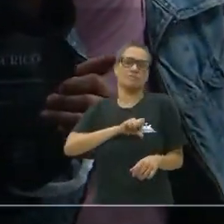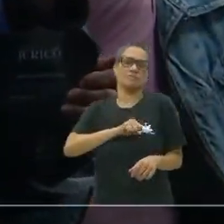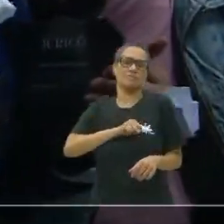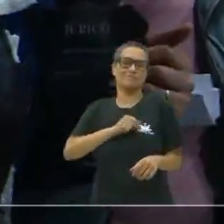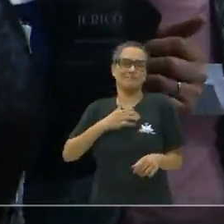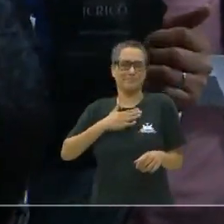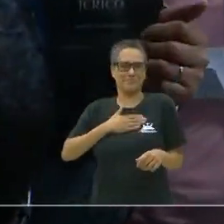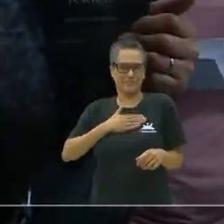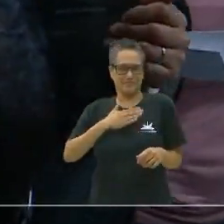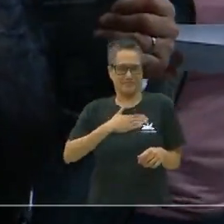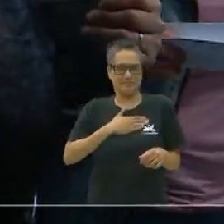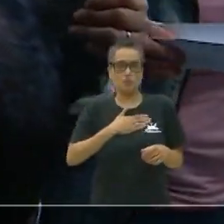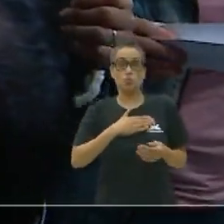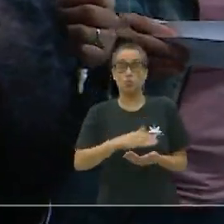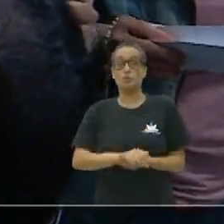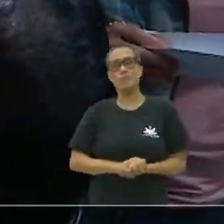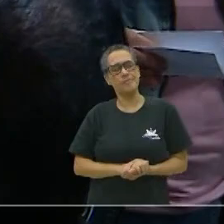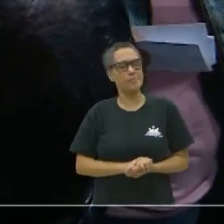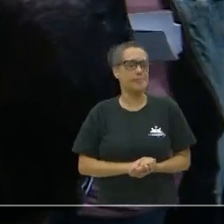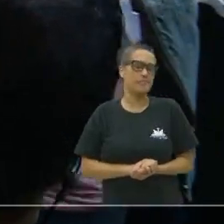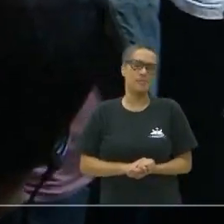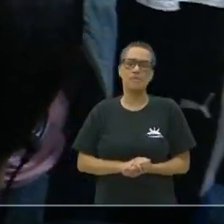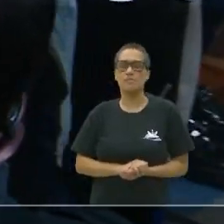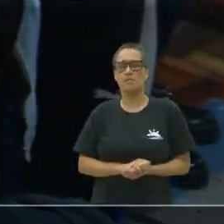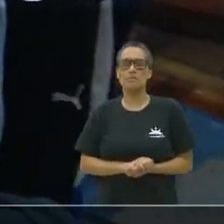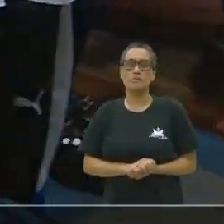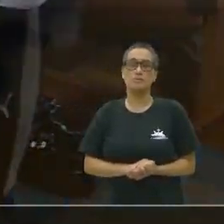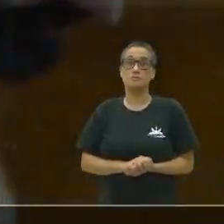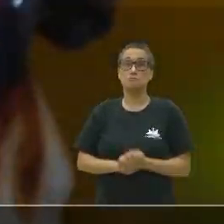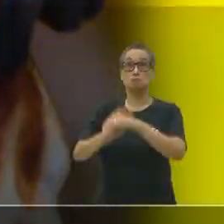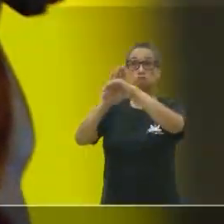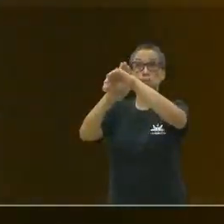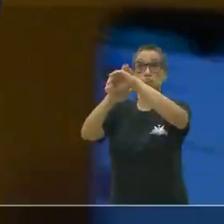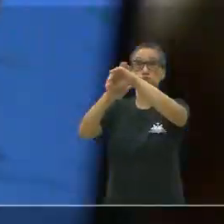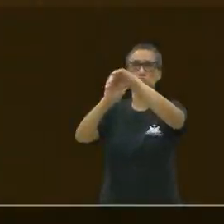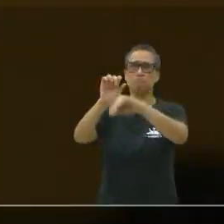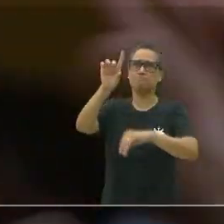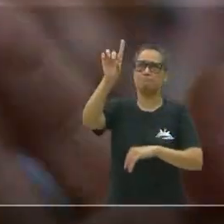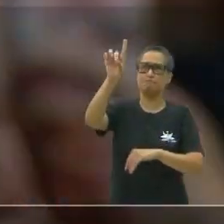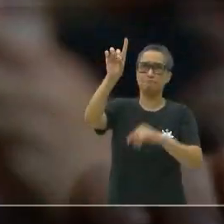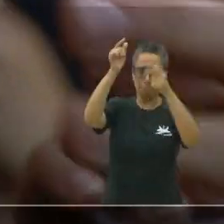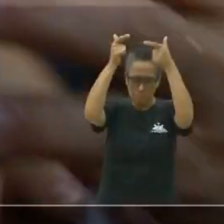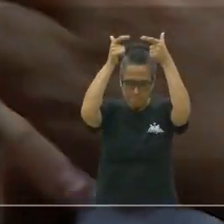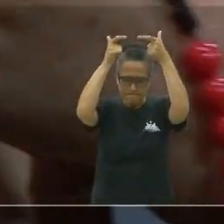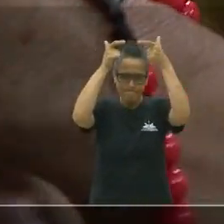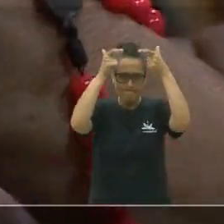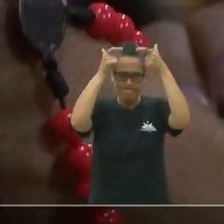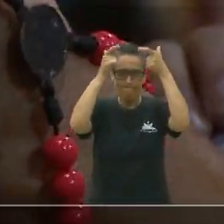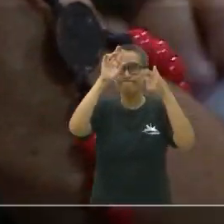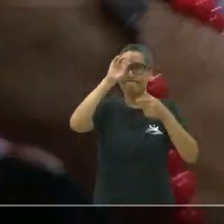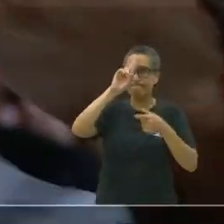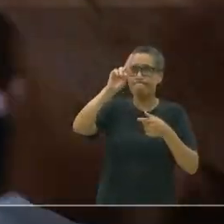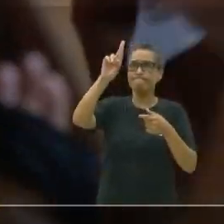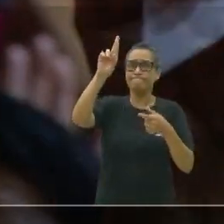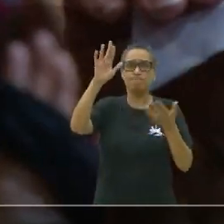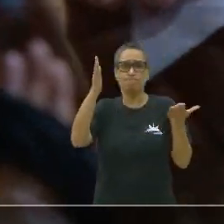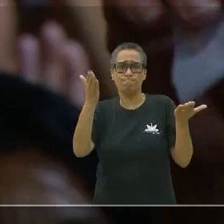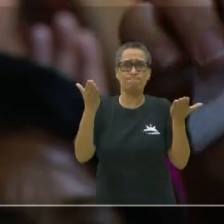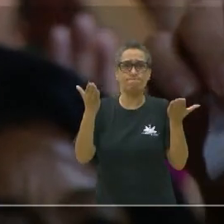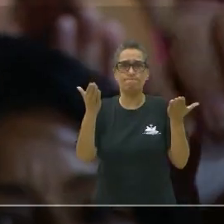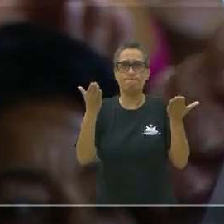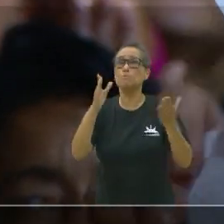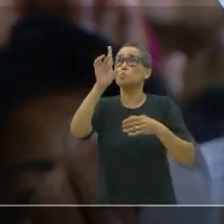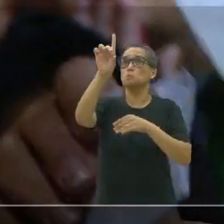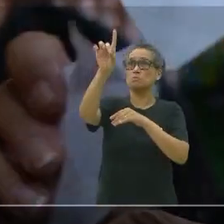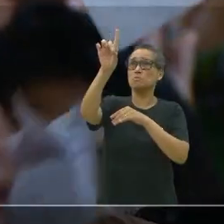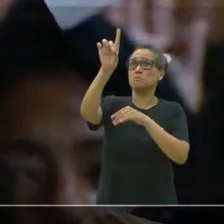amor. Te chamam, declara, família. Te chamam de rei ou de senhor, te chamam de